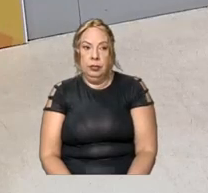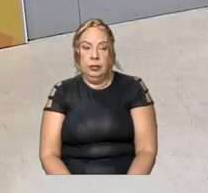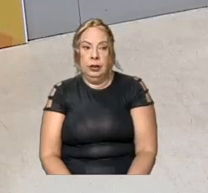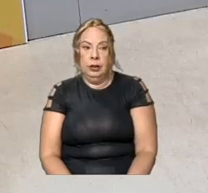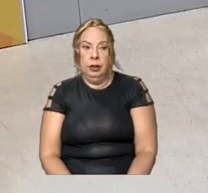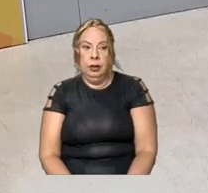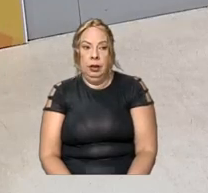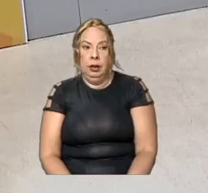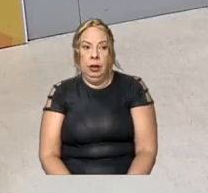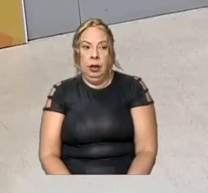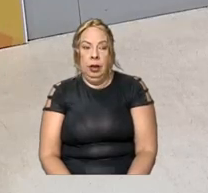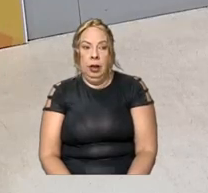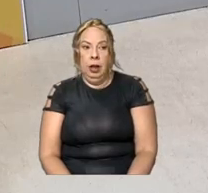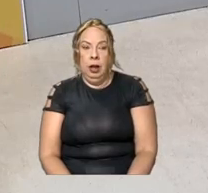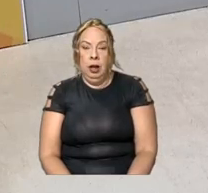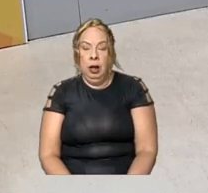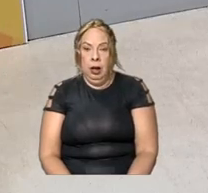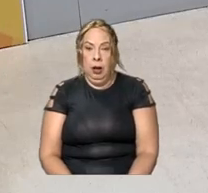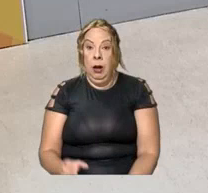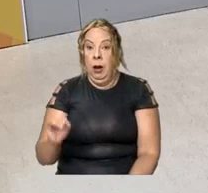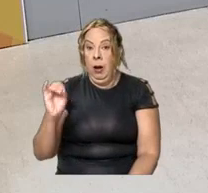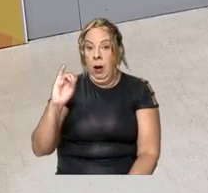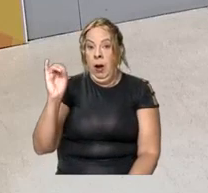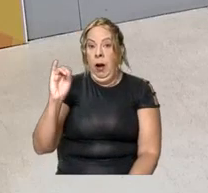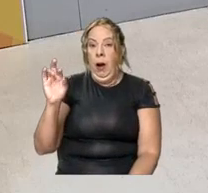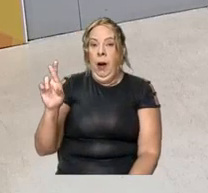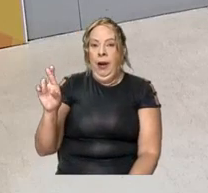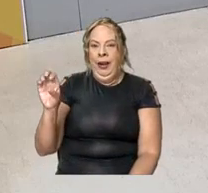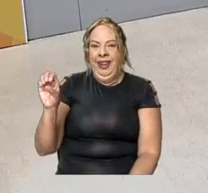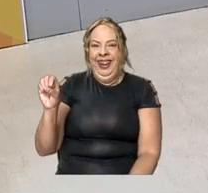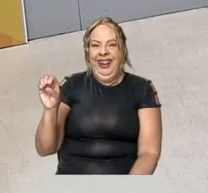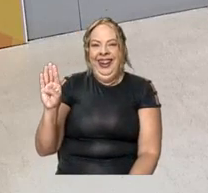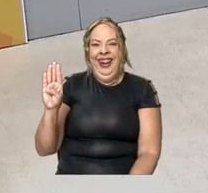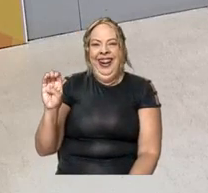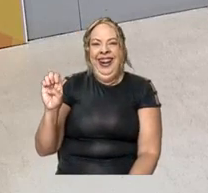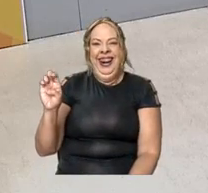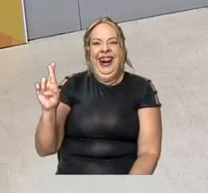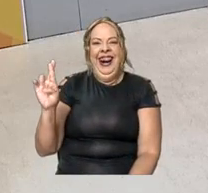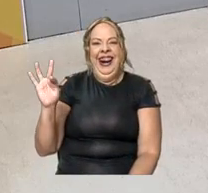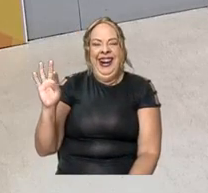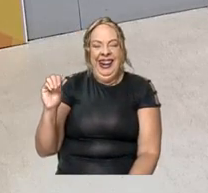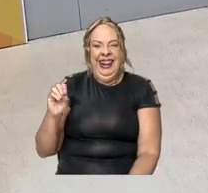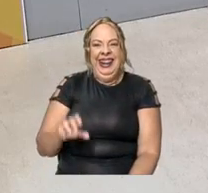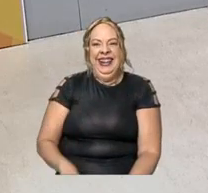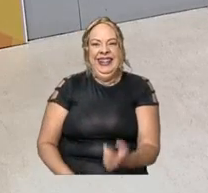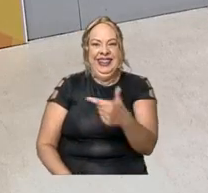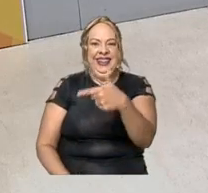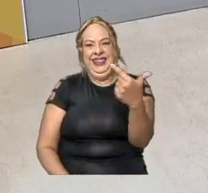Número 4. É o Roberto aí do Parque dos Faróis.